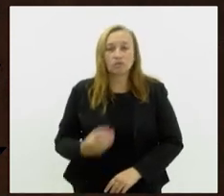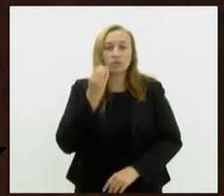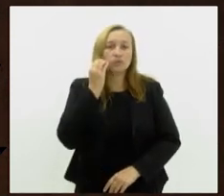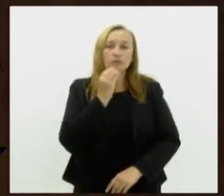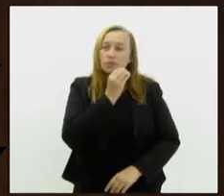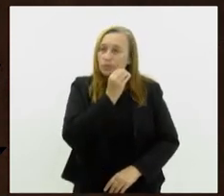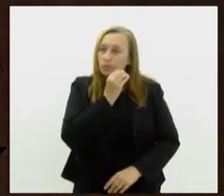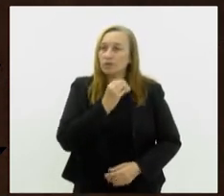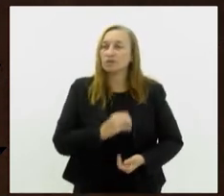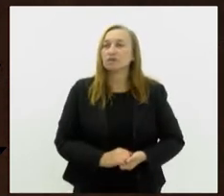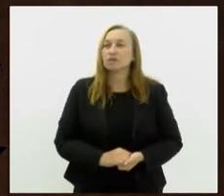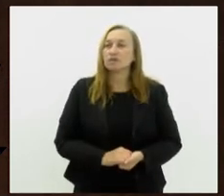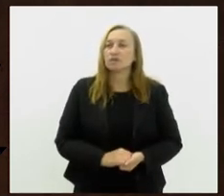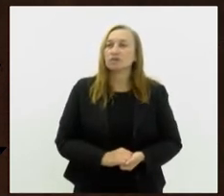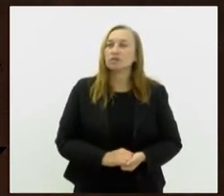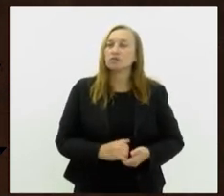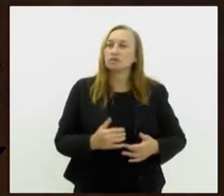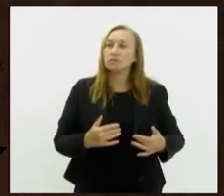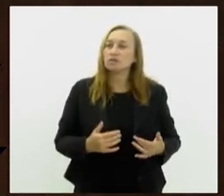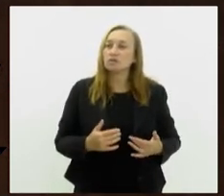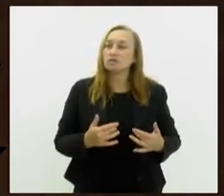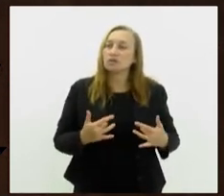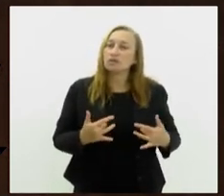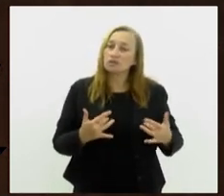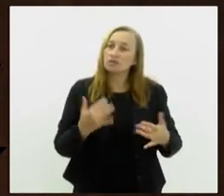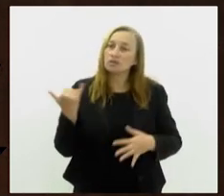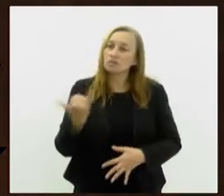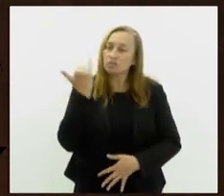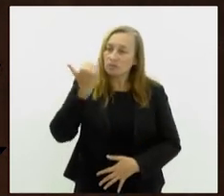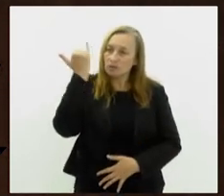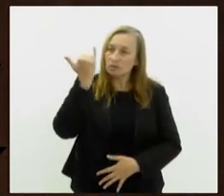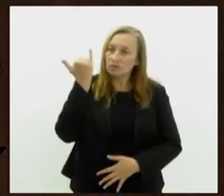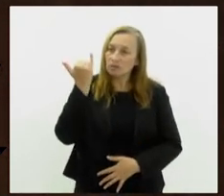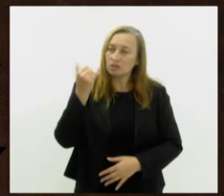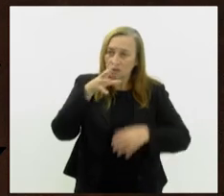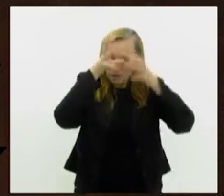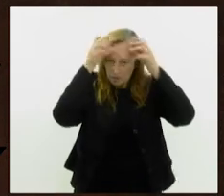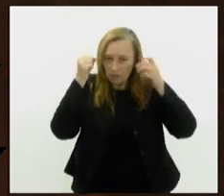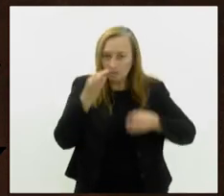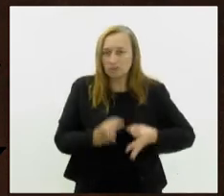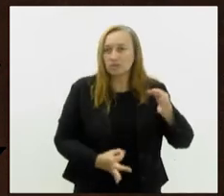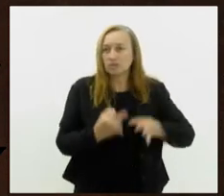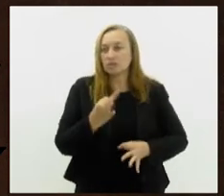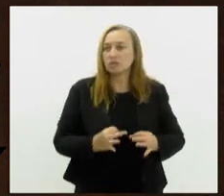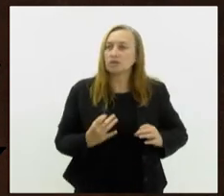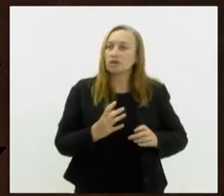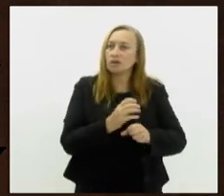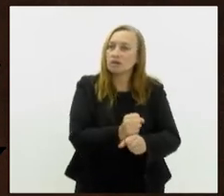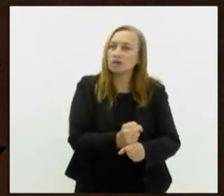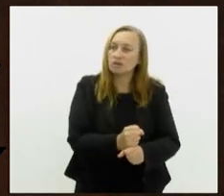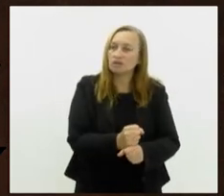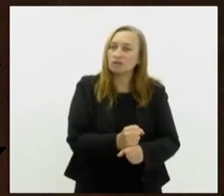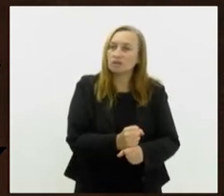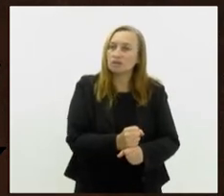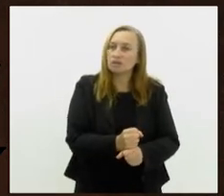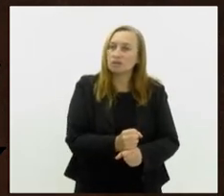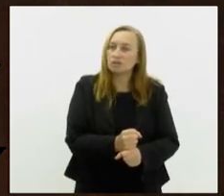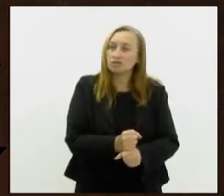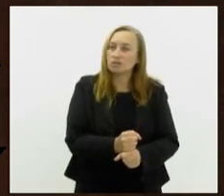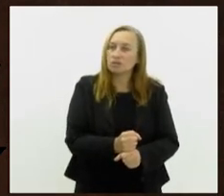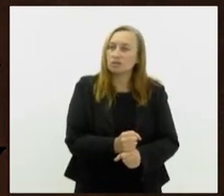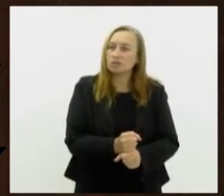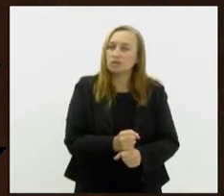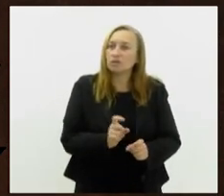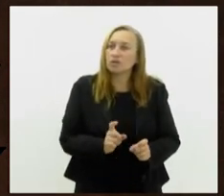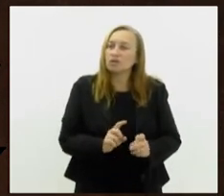Castro faça um gesto importante, que é buscar o Tribunal de Contas e alcançar exatamente esse termo